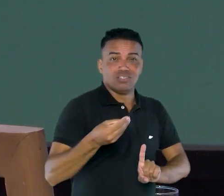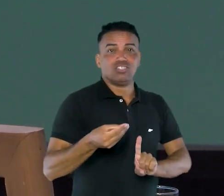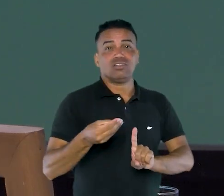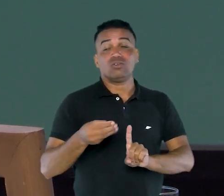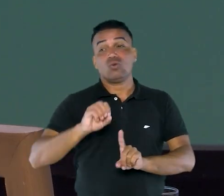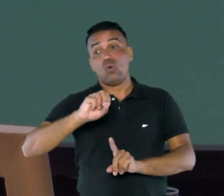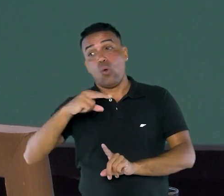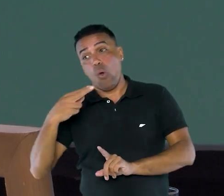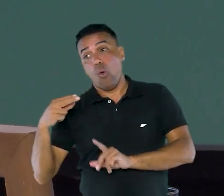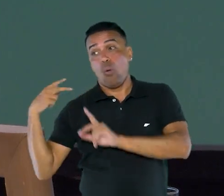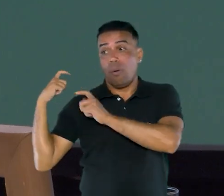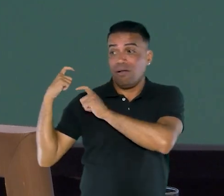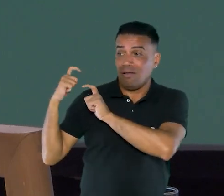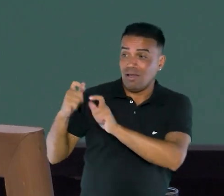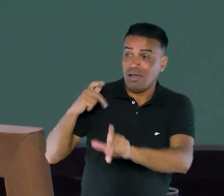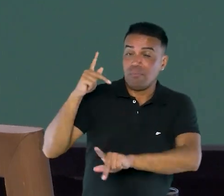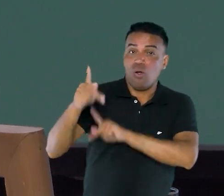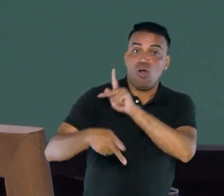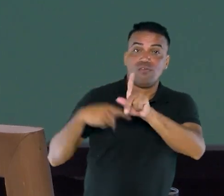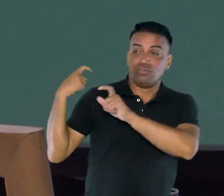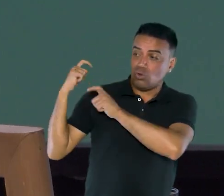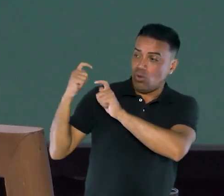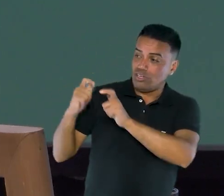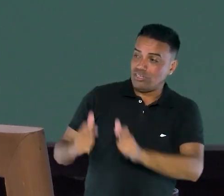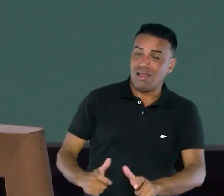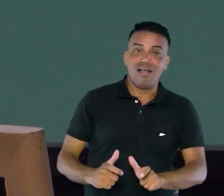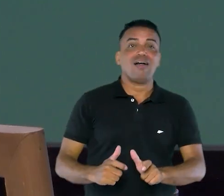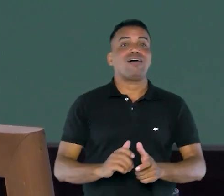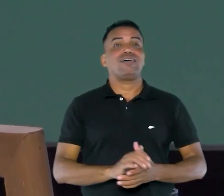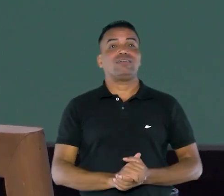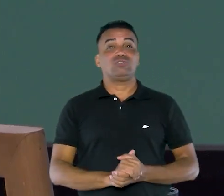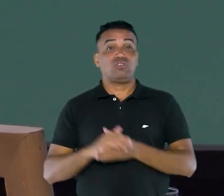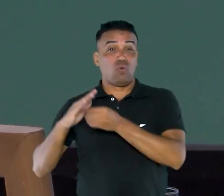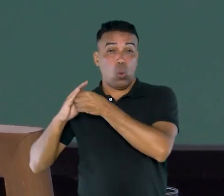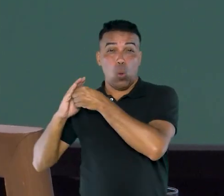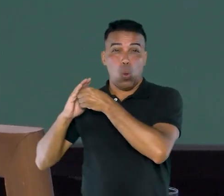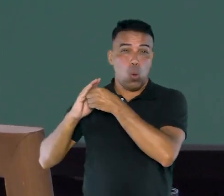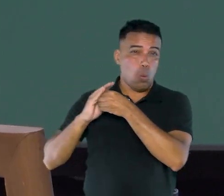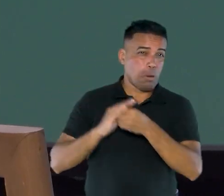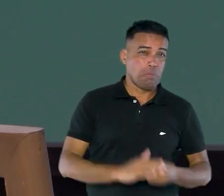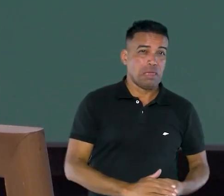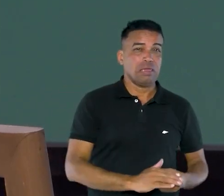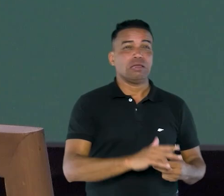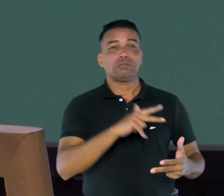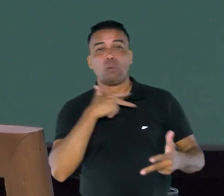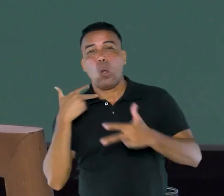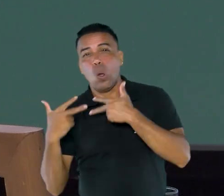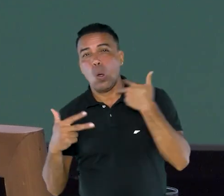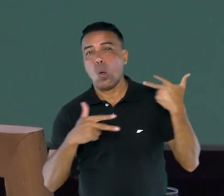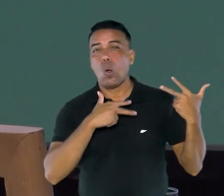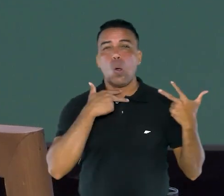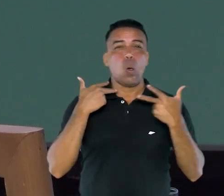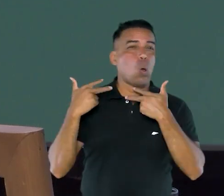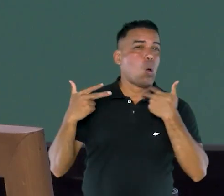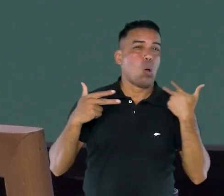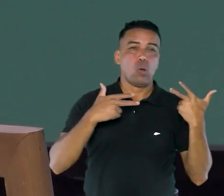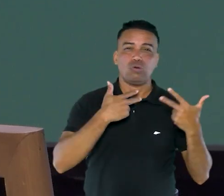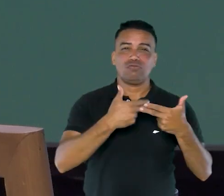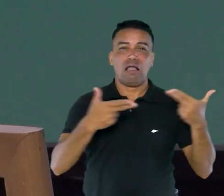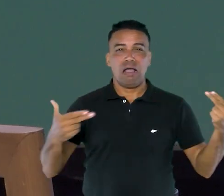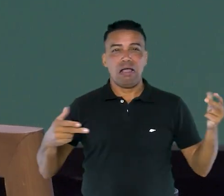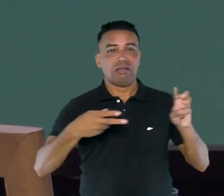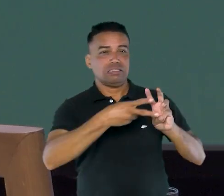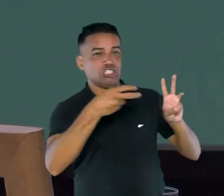os originários e que foram soterrados e que foram dizimados e todos os